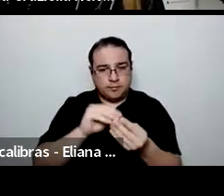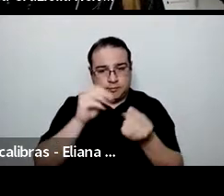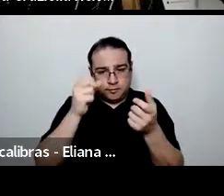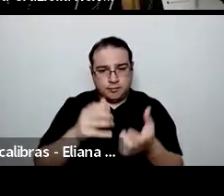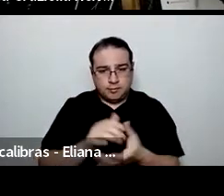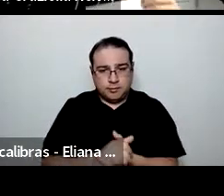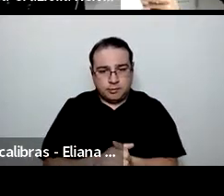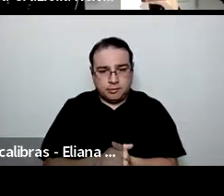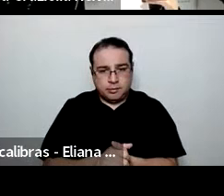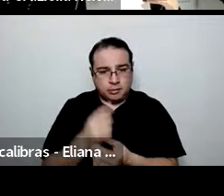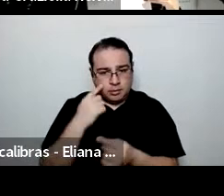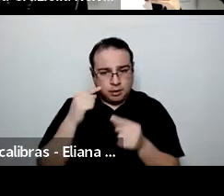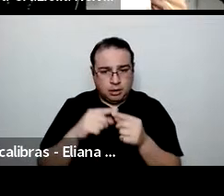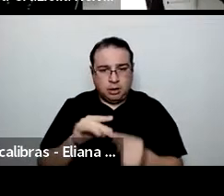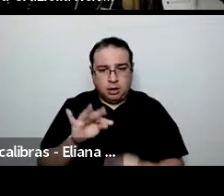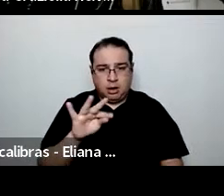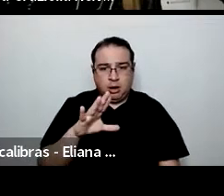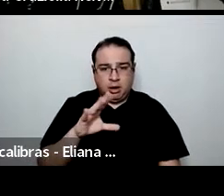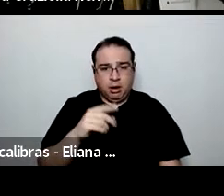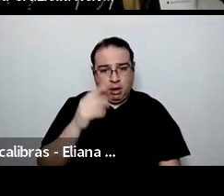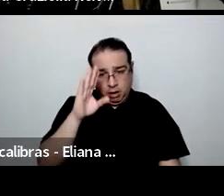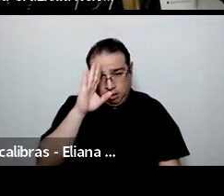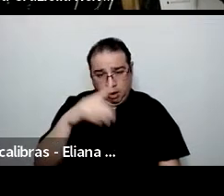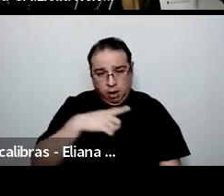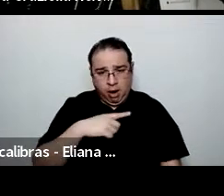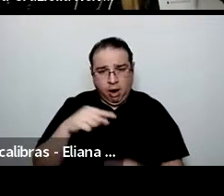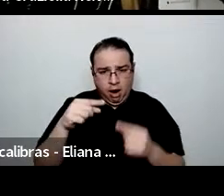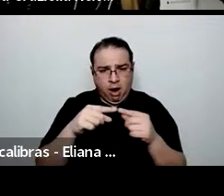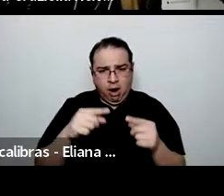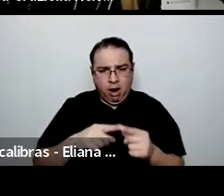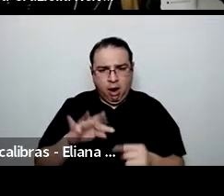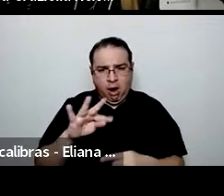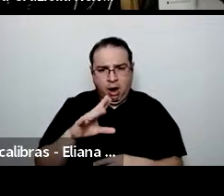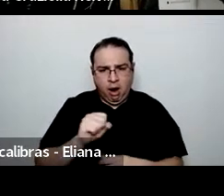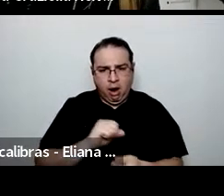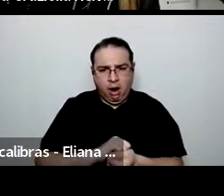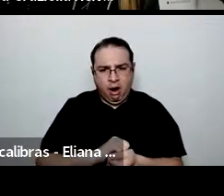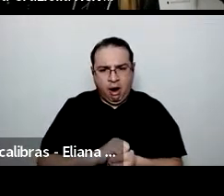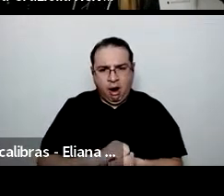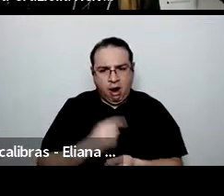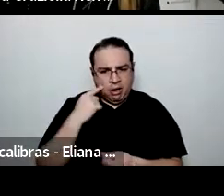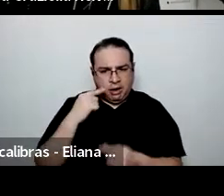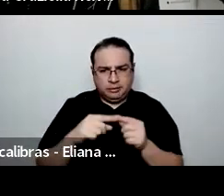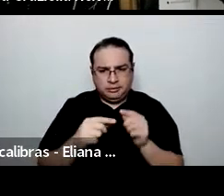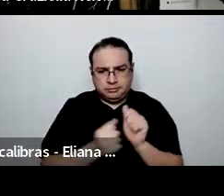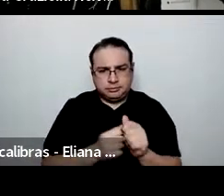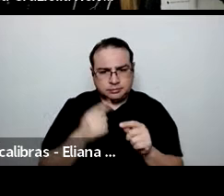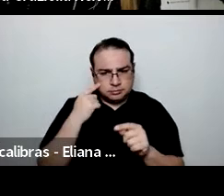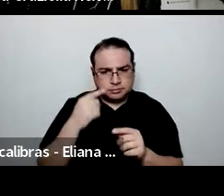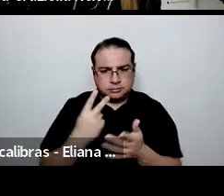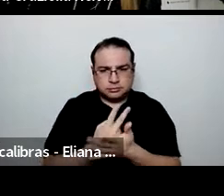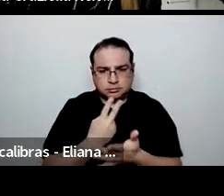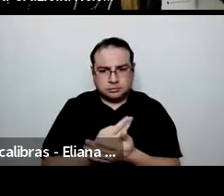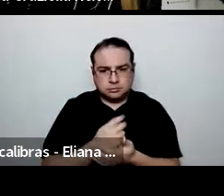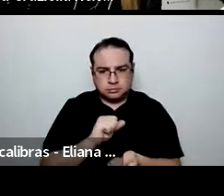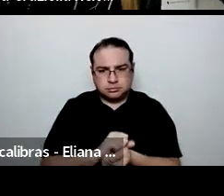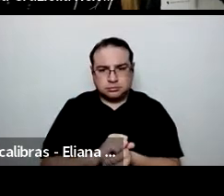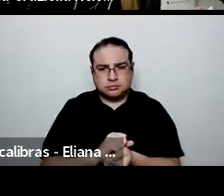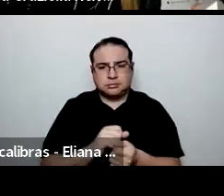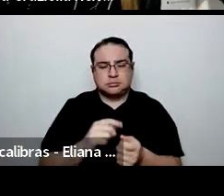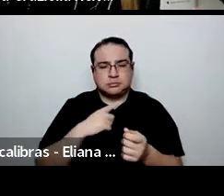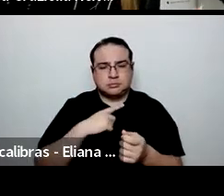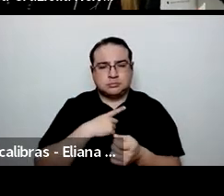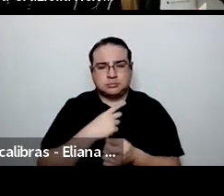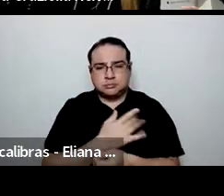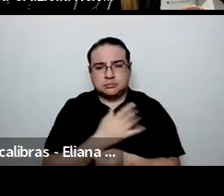é o setor técnico opinou pela dessa aprovação das suas as inconsistências e irregularidades foram as